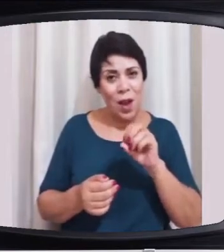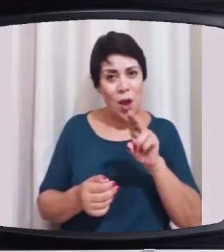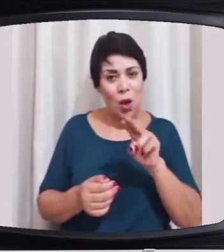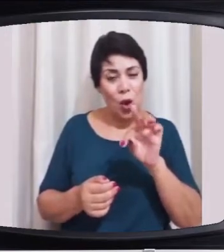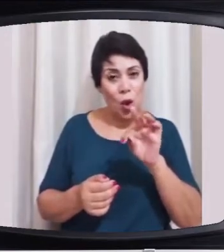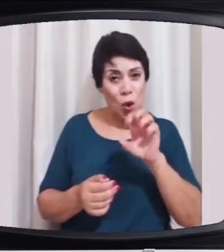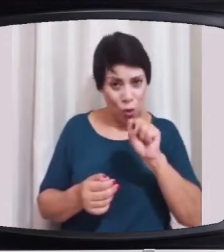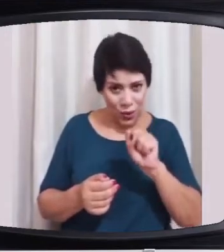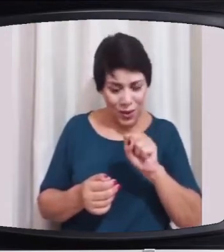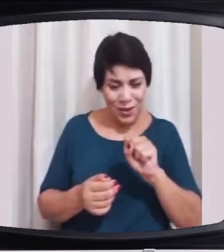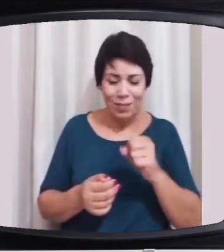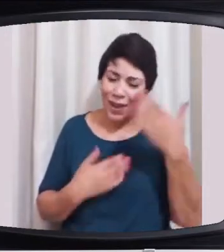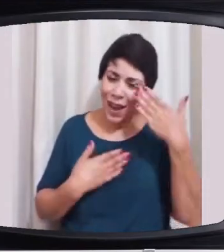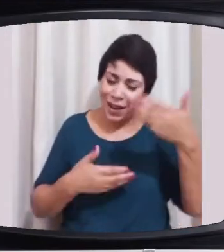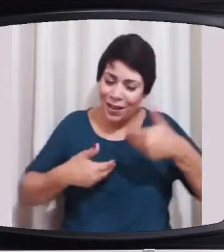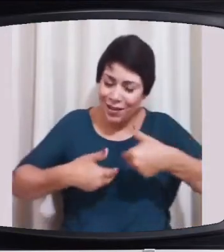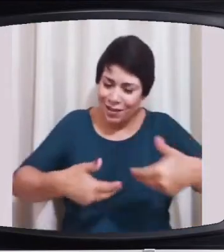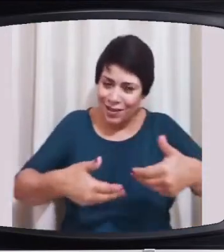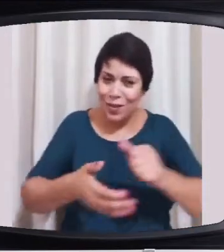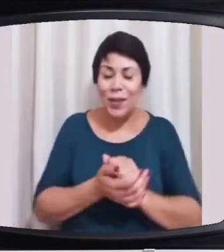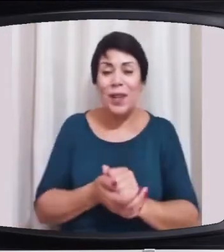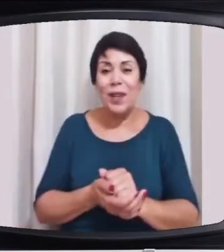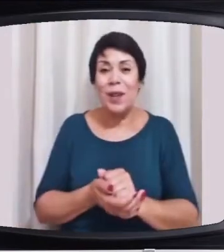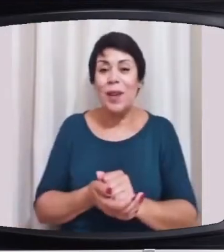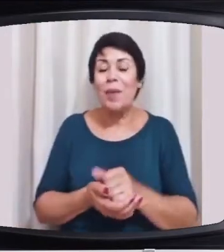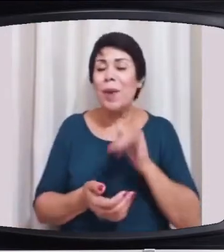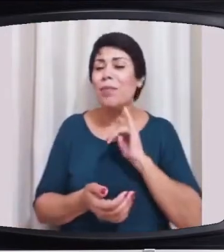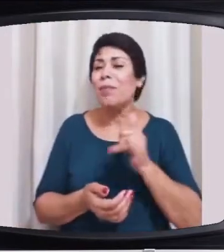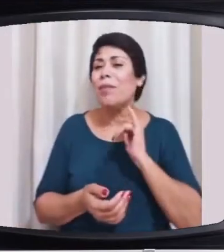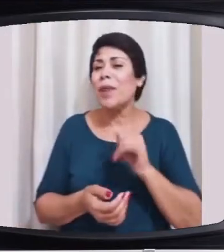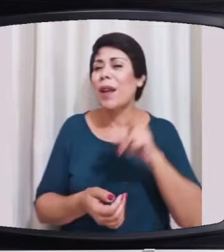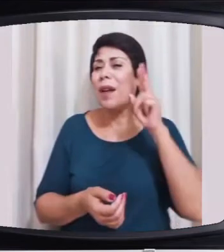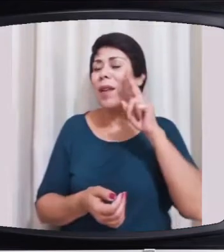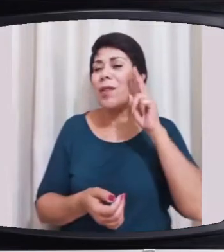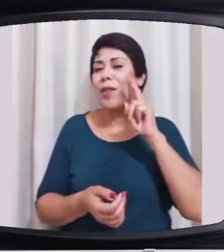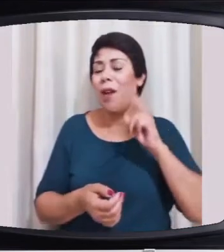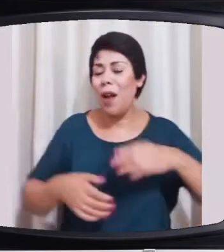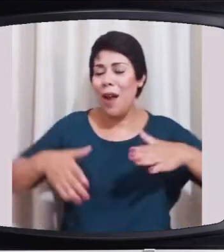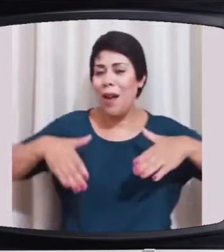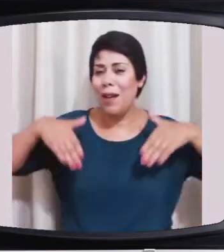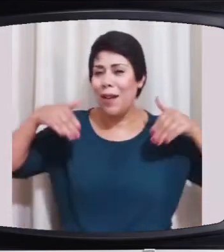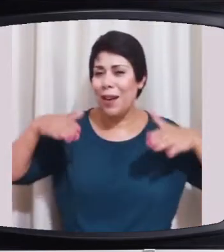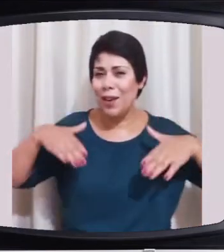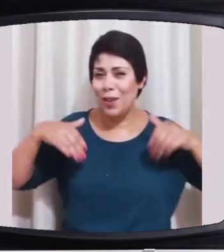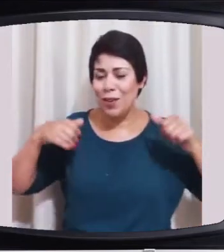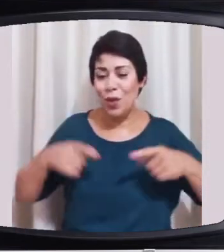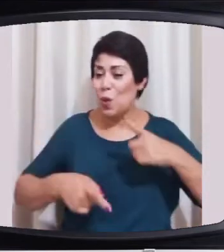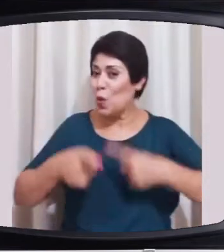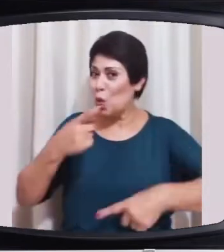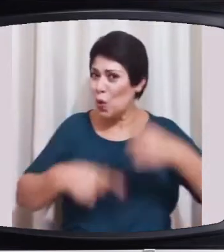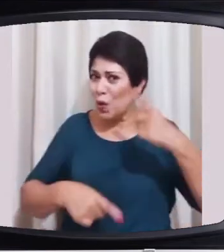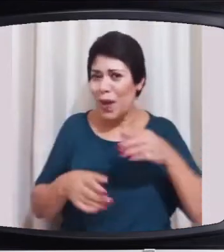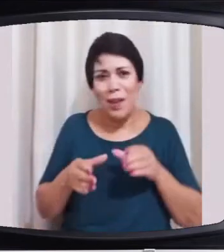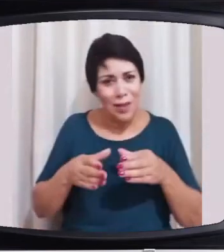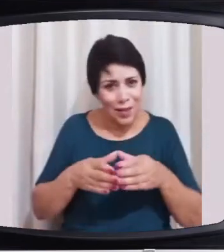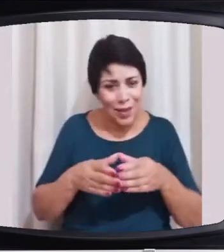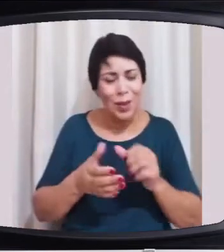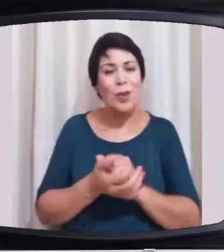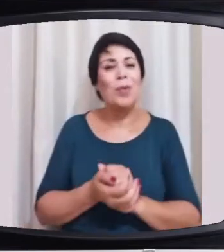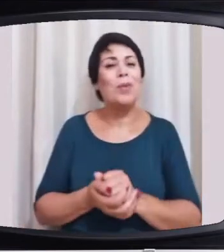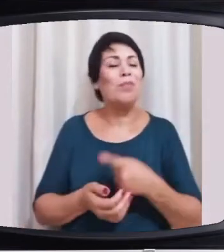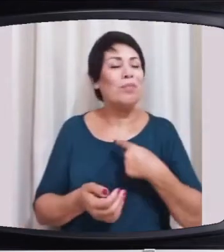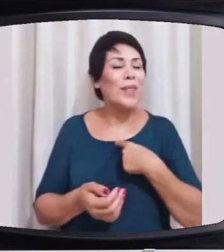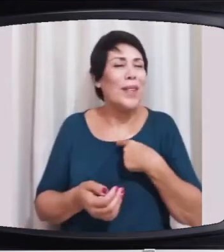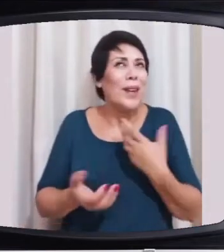Explicação para poder contar a história pra vocês de Os Anjos. Grande sucesso do Java Roots, a qual eu